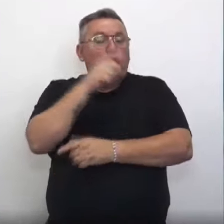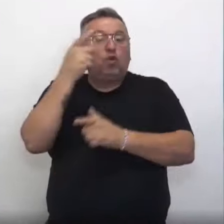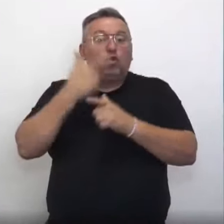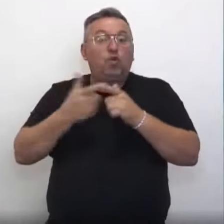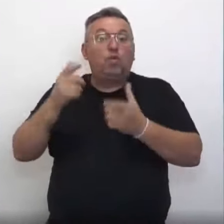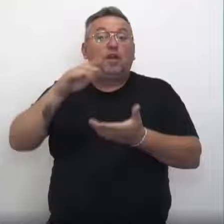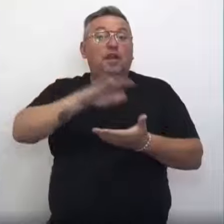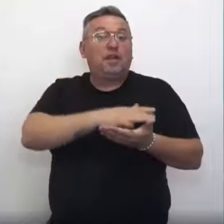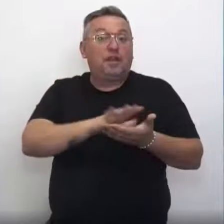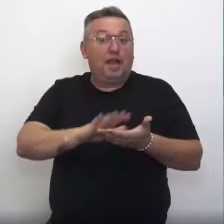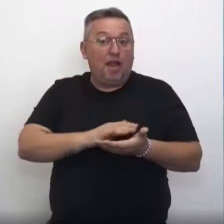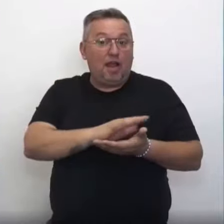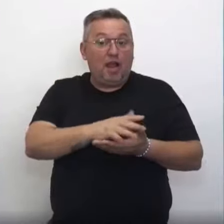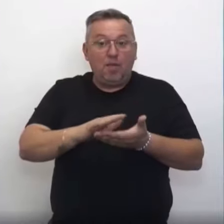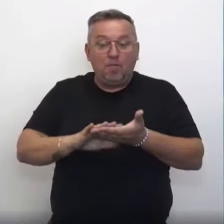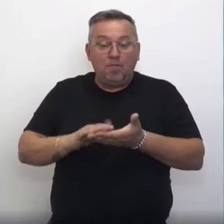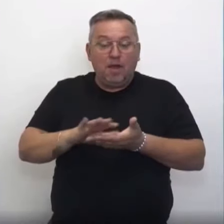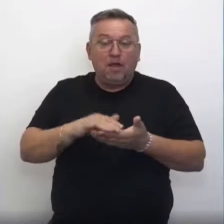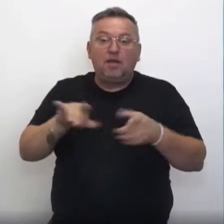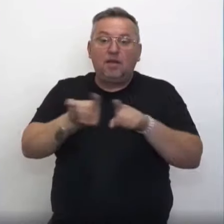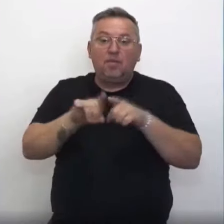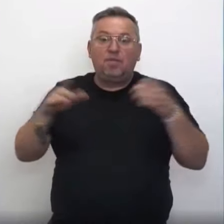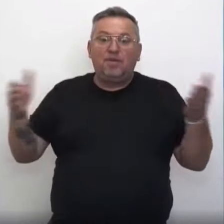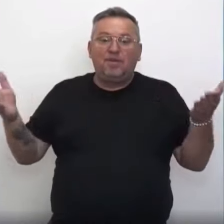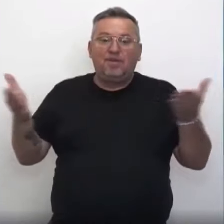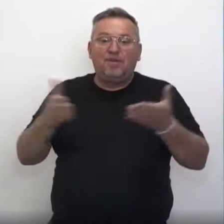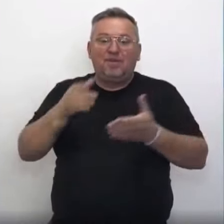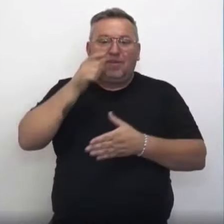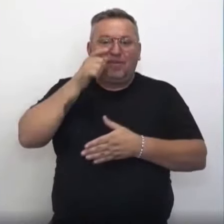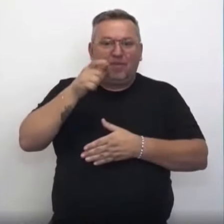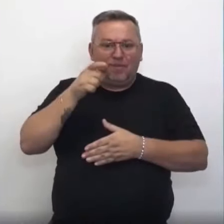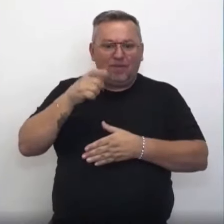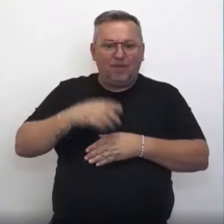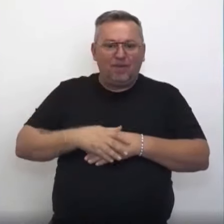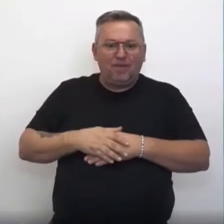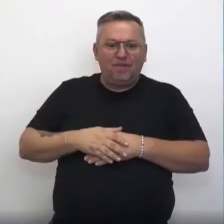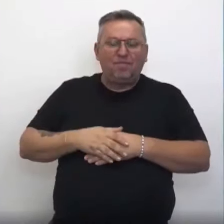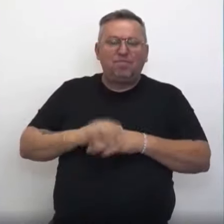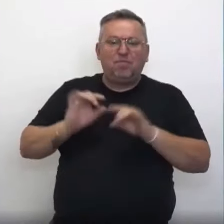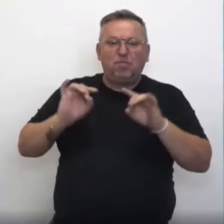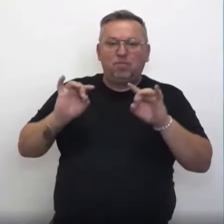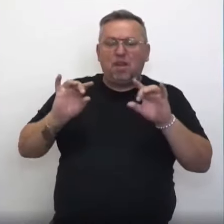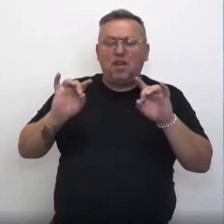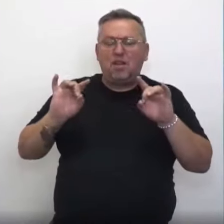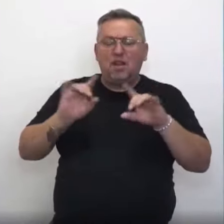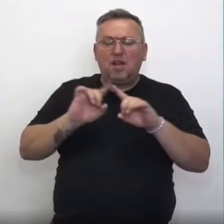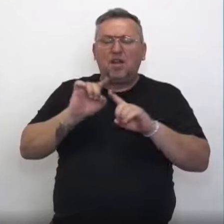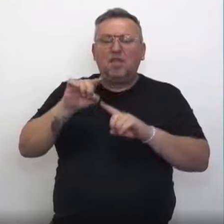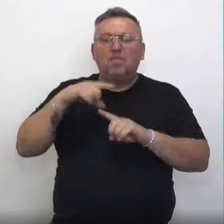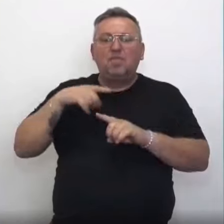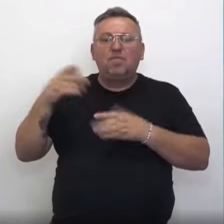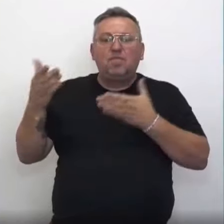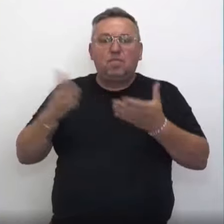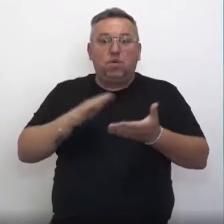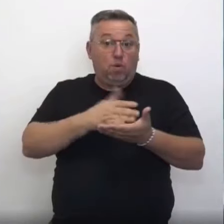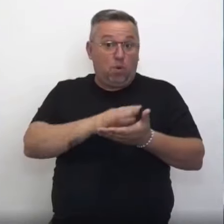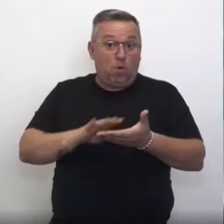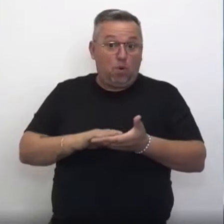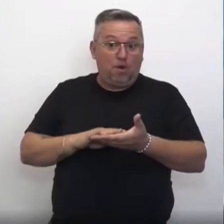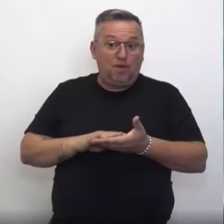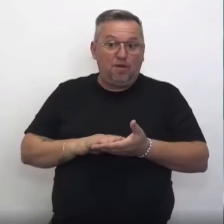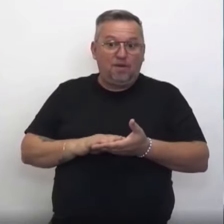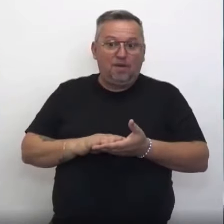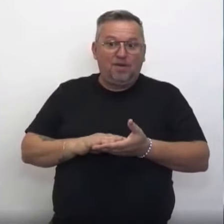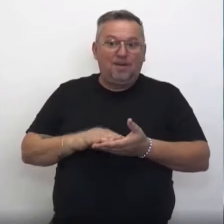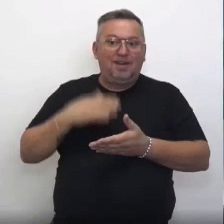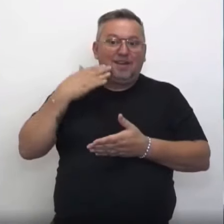samba, samba no pé, e hoje, ao vivo, eu quis trazer um outro professor, um especialista. Você é especialista no samba no pé, não é isso? Ah, professor,